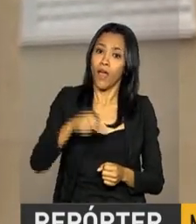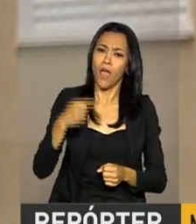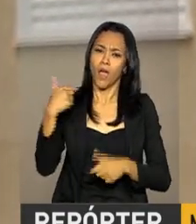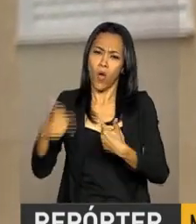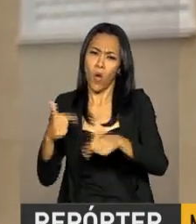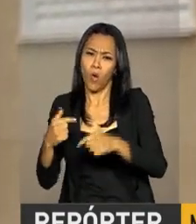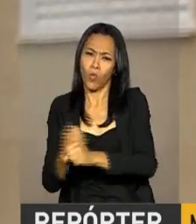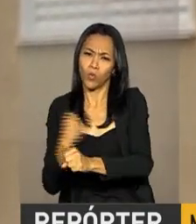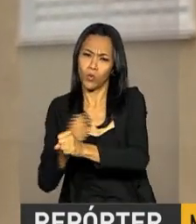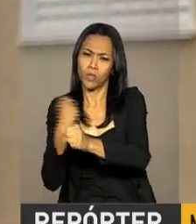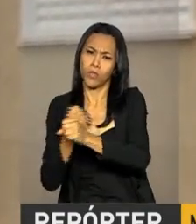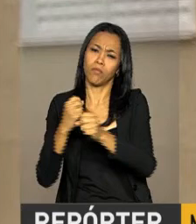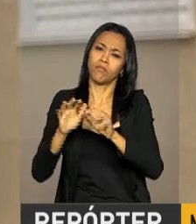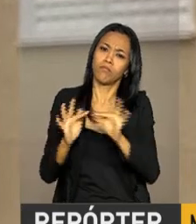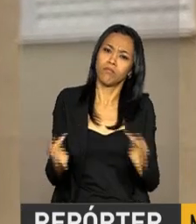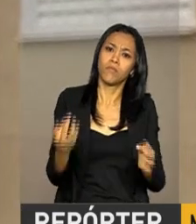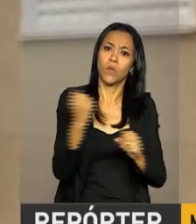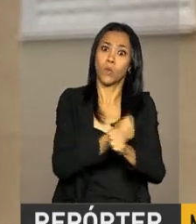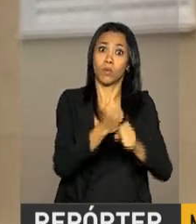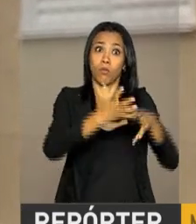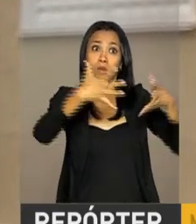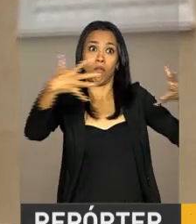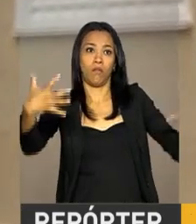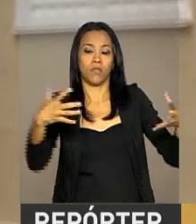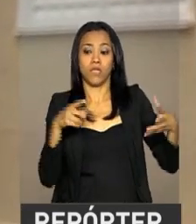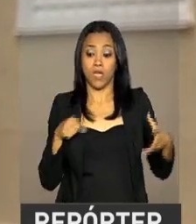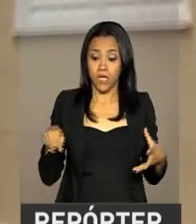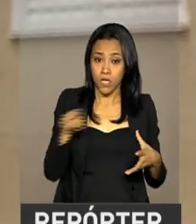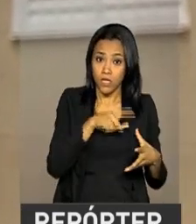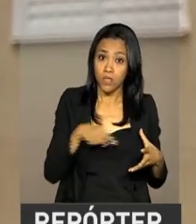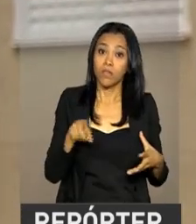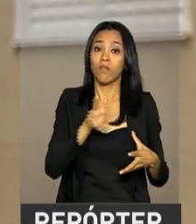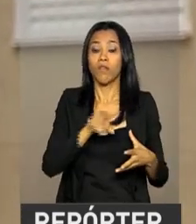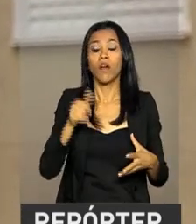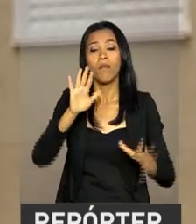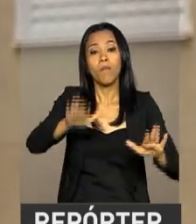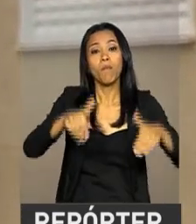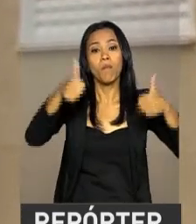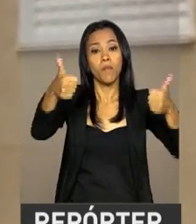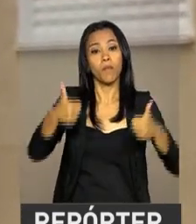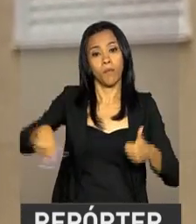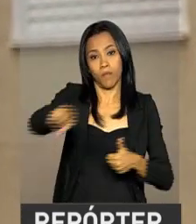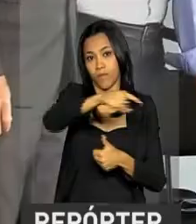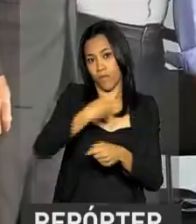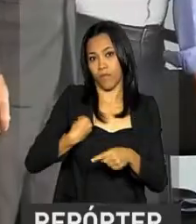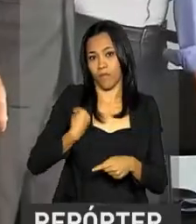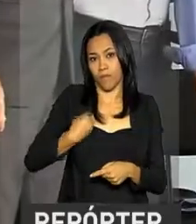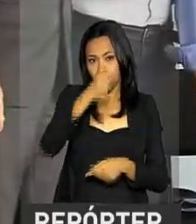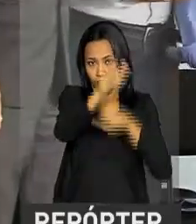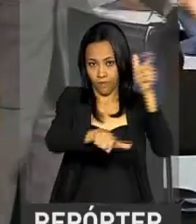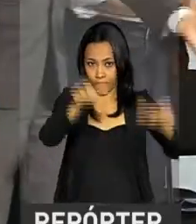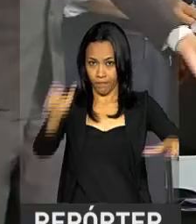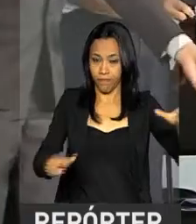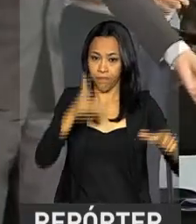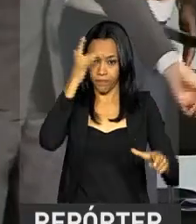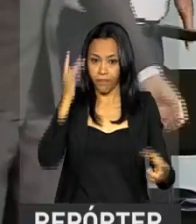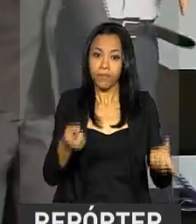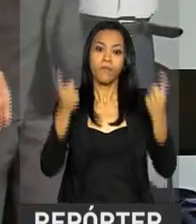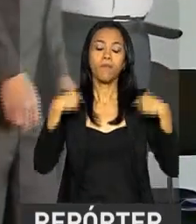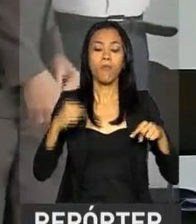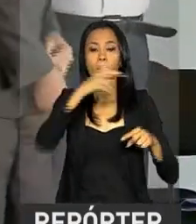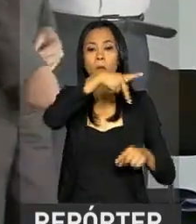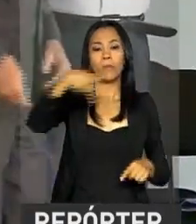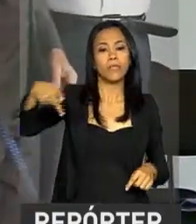obras pequenas, que ajudam, que estarão presentes melhorando a vida da população. O presidente Michel